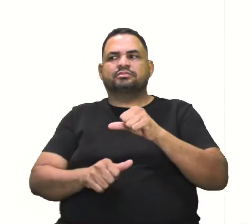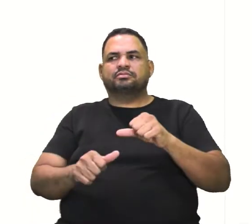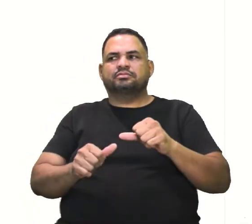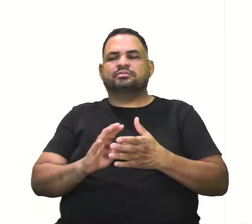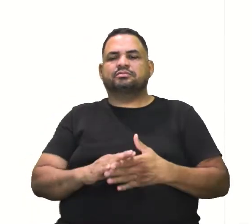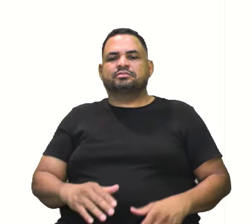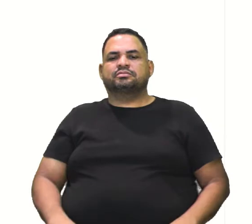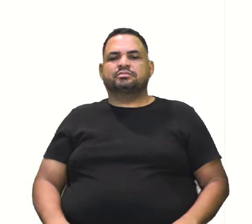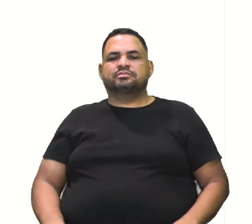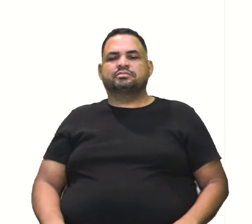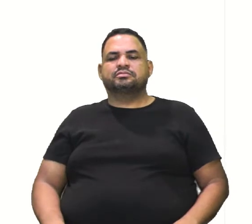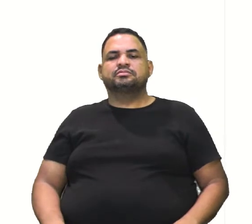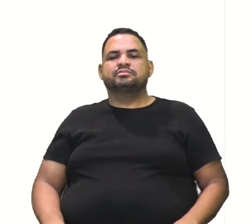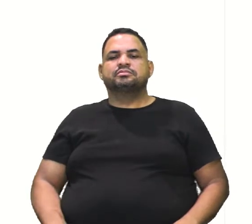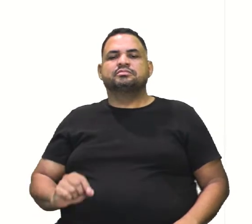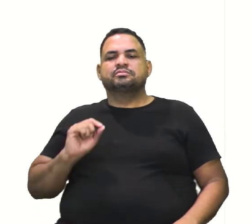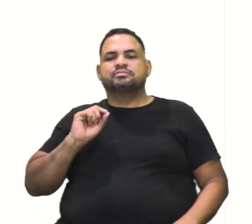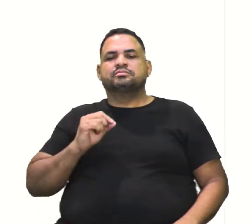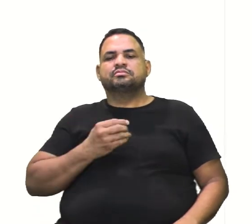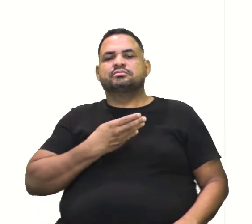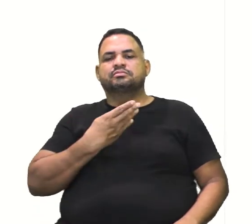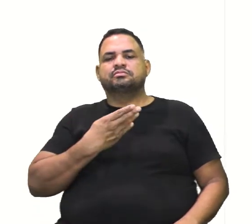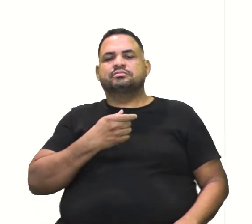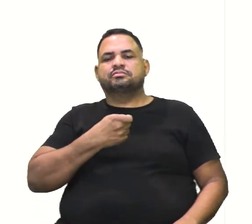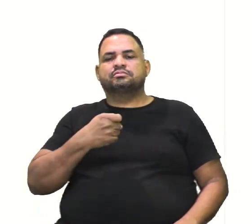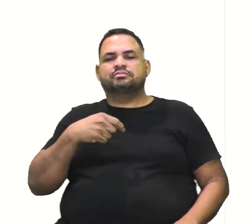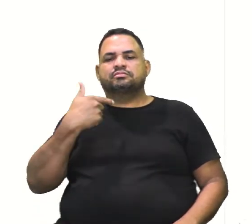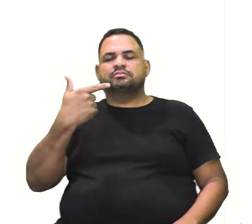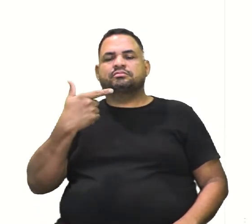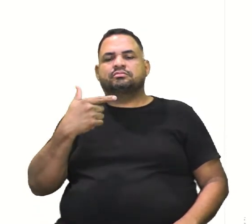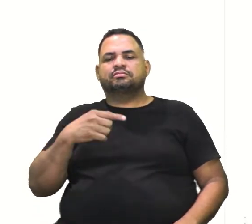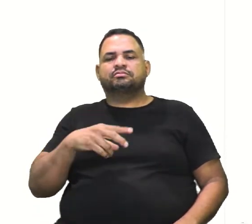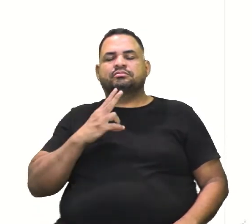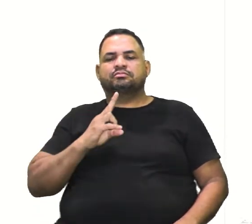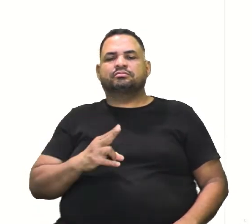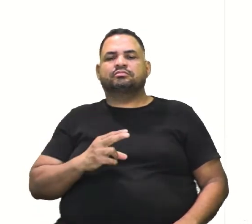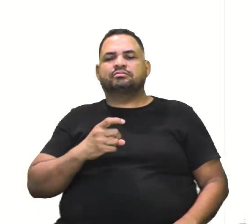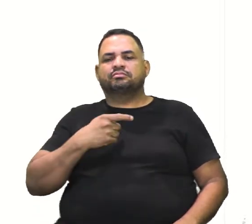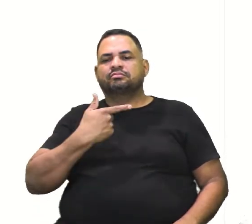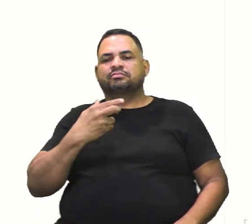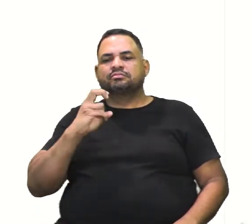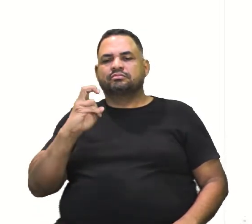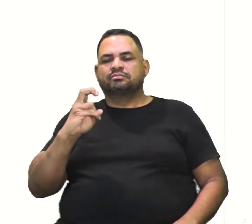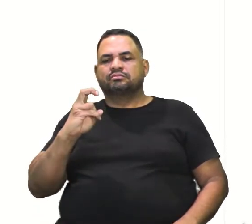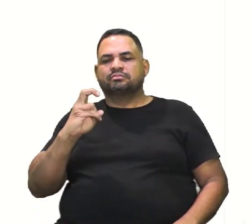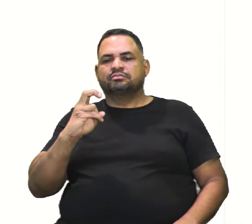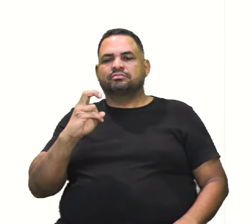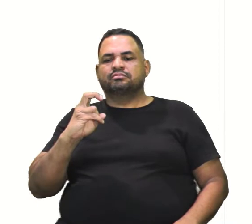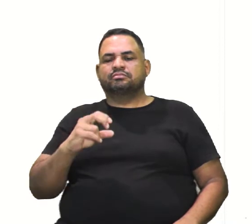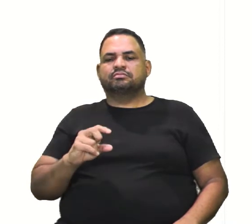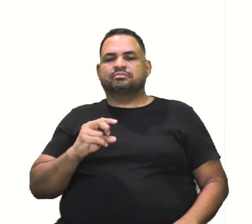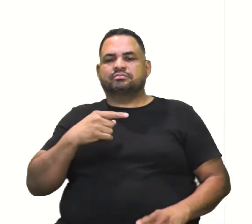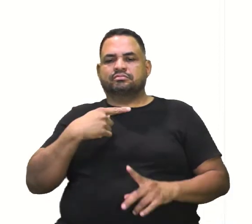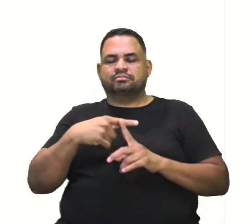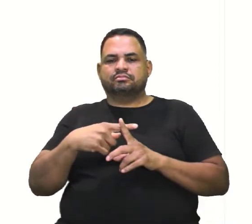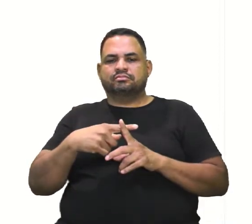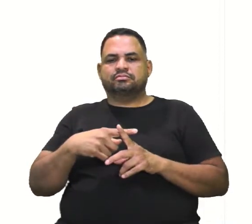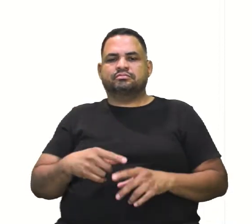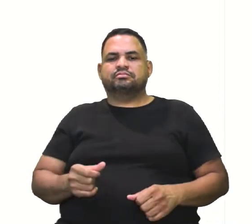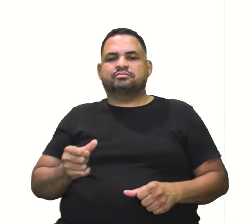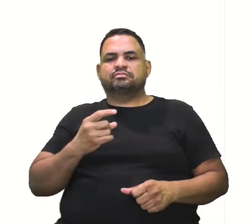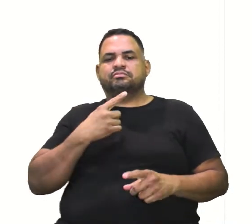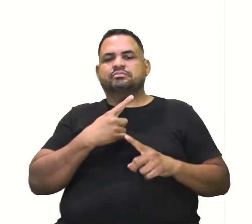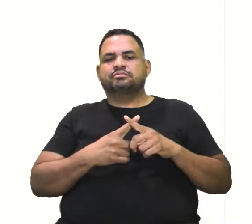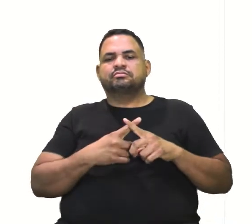passa mais. Então, temos que 4x ao quadrado igual a 25 positivo. Isso.